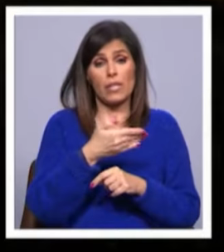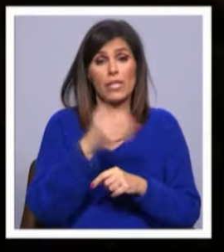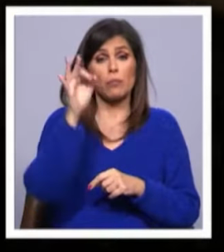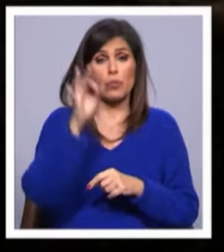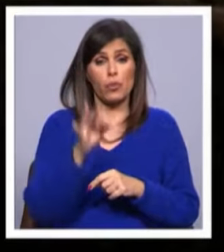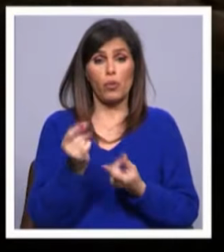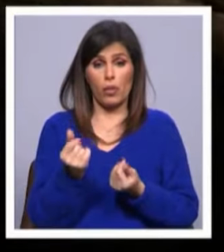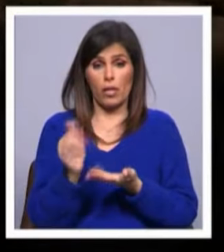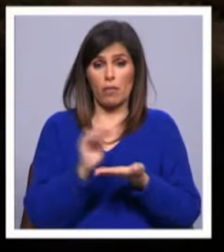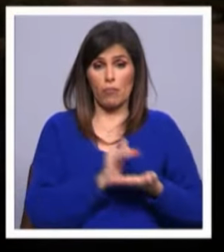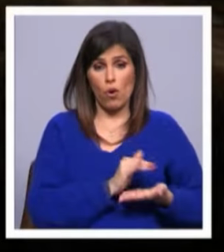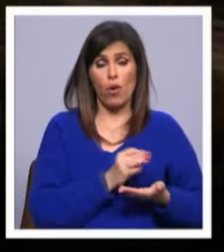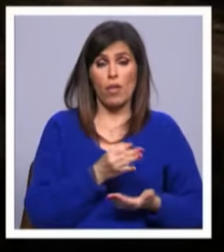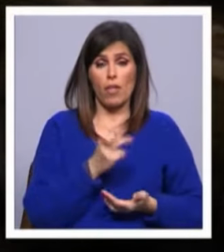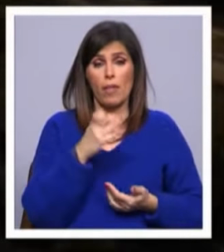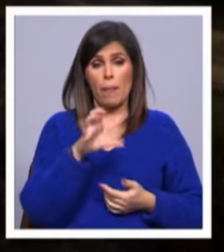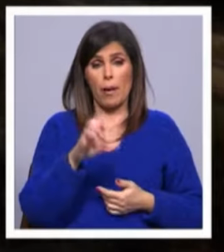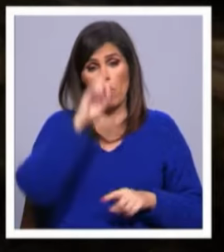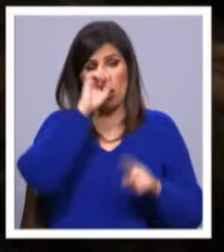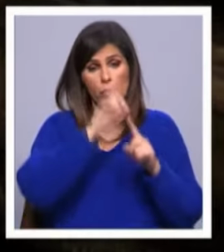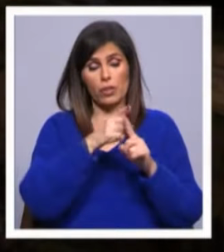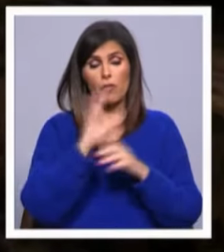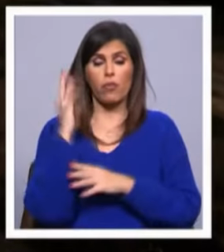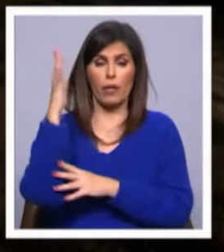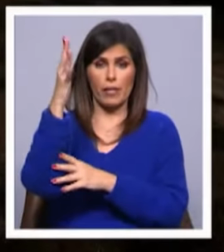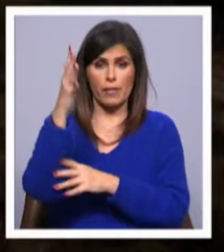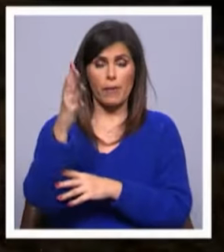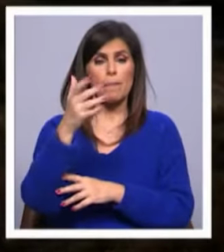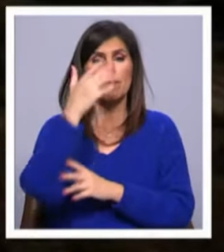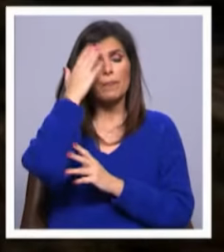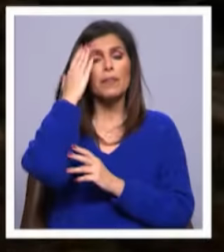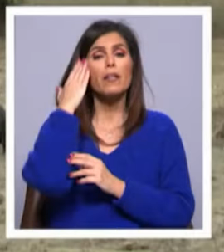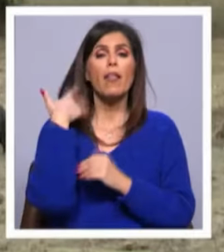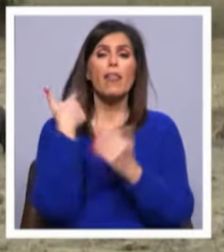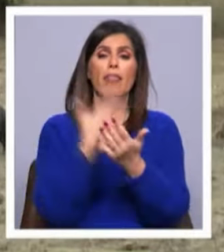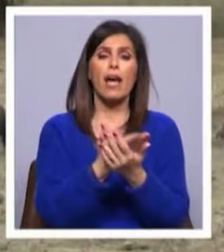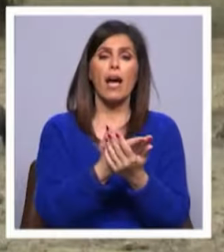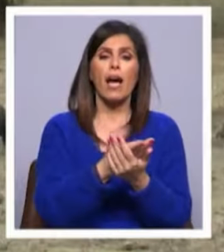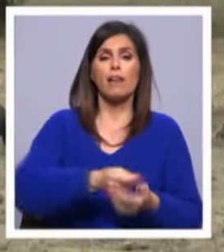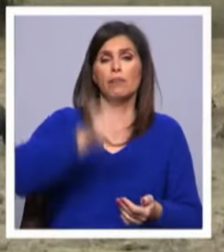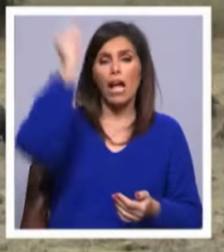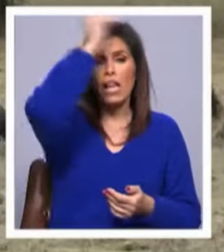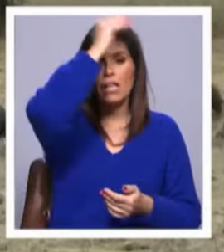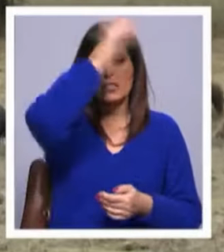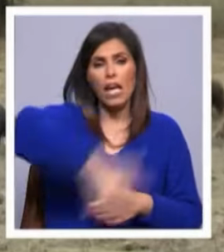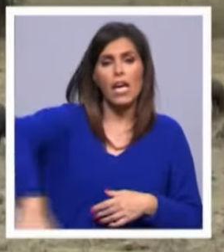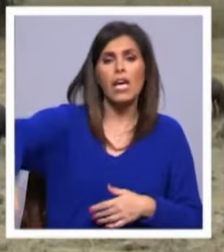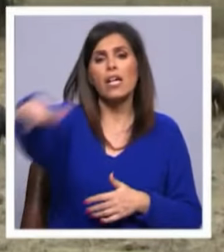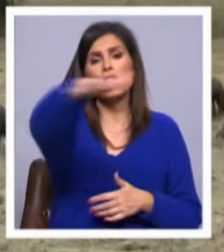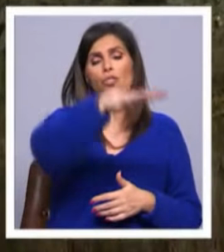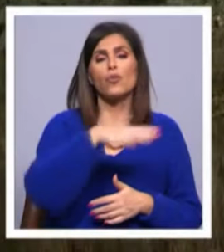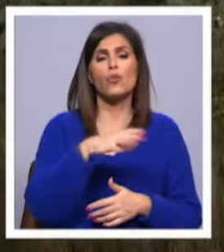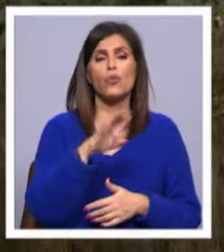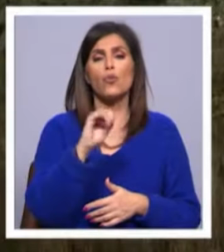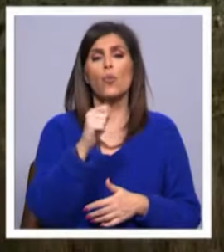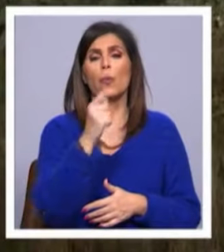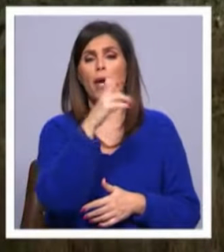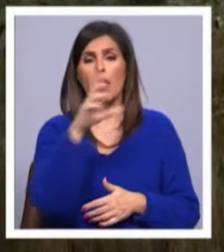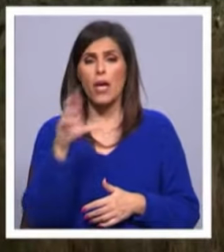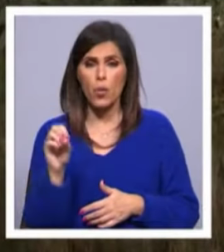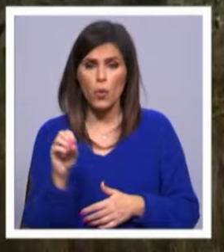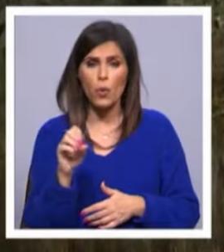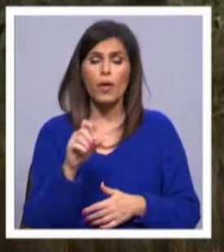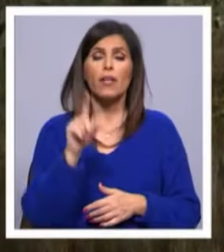57% das verbas da PAC destinadas à floresta vão para as grandes áreas alentejanas com sobreiros e